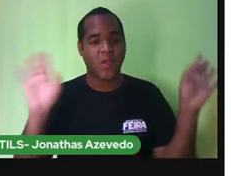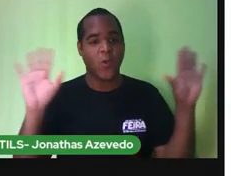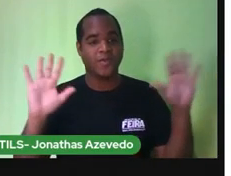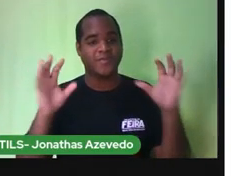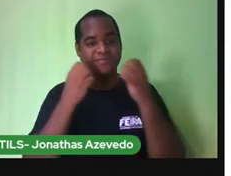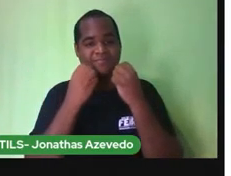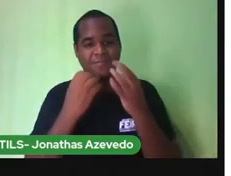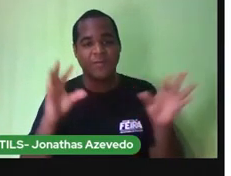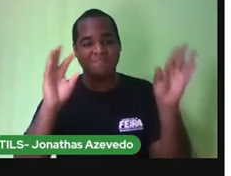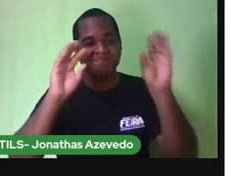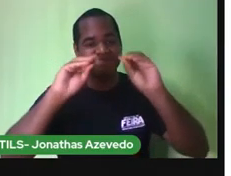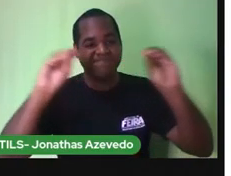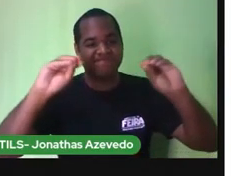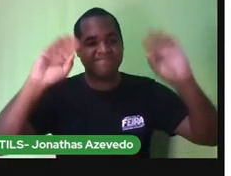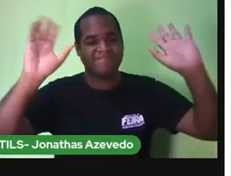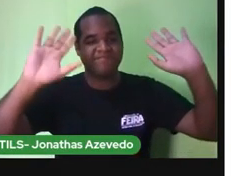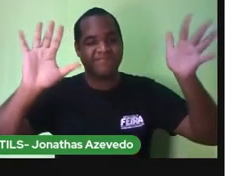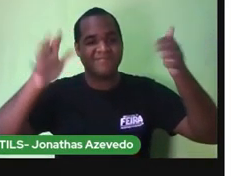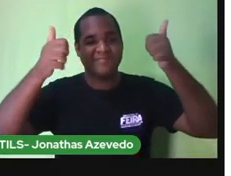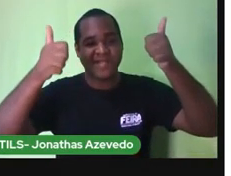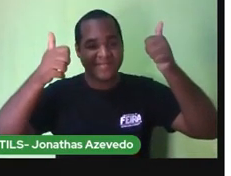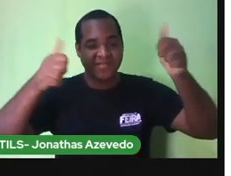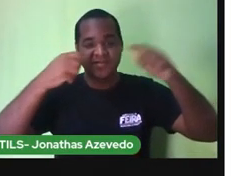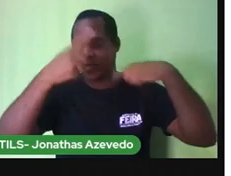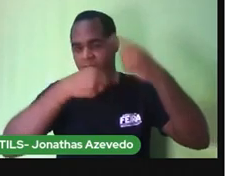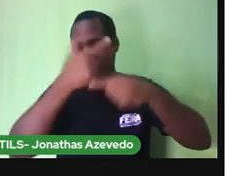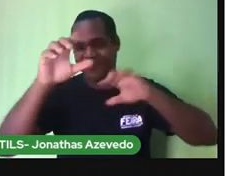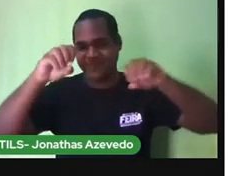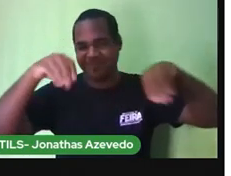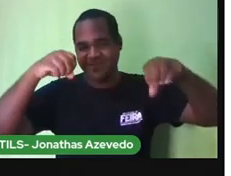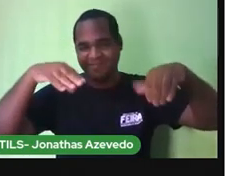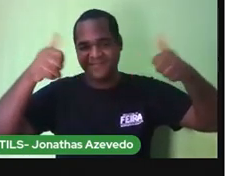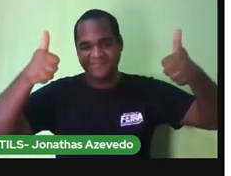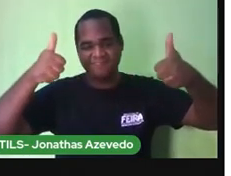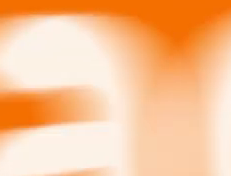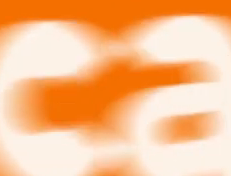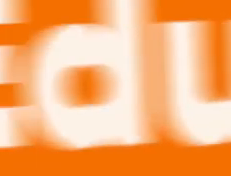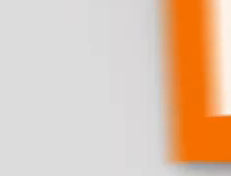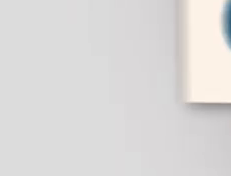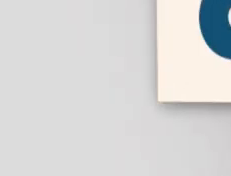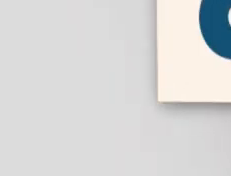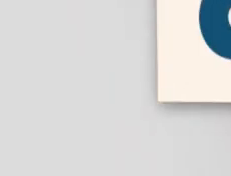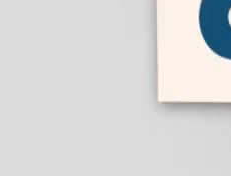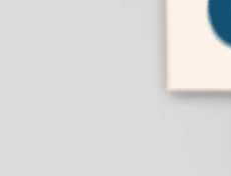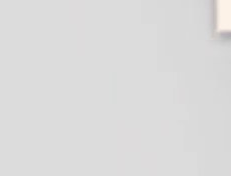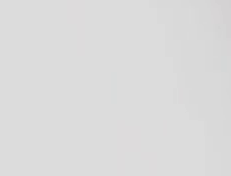ó um beijo e até a próxima ao E aí